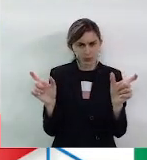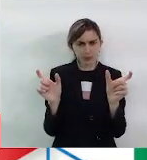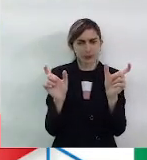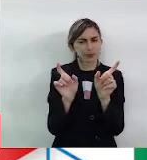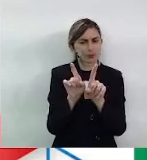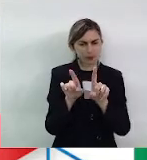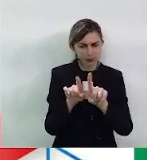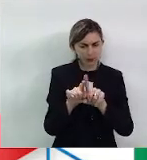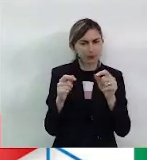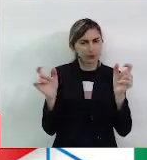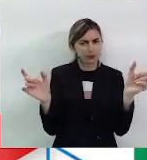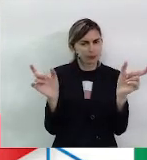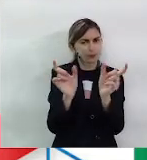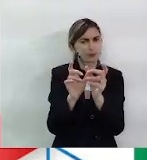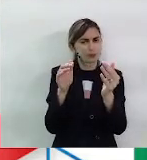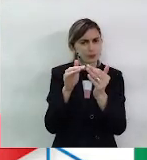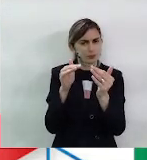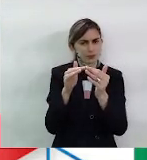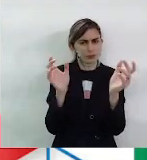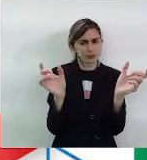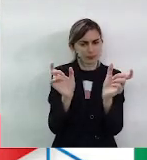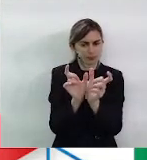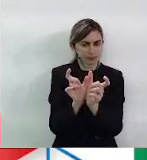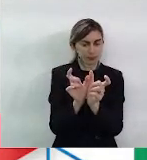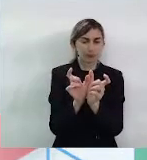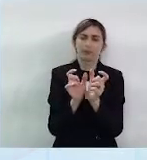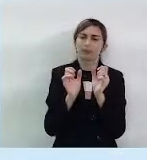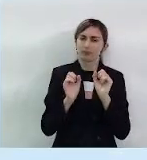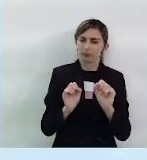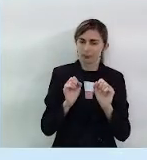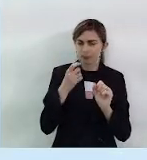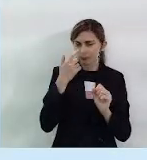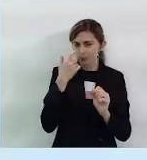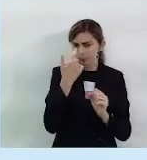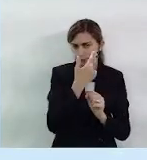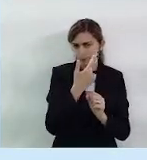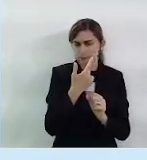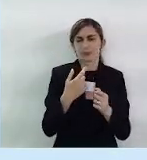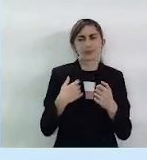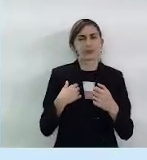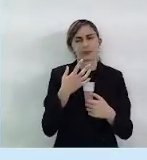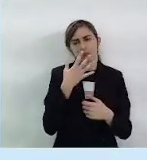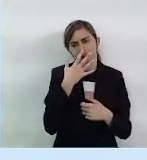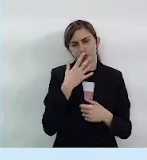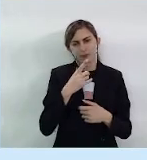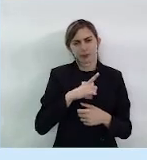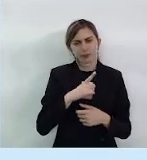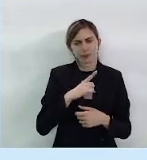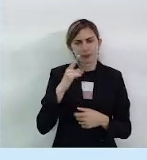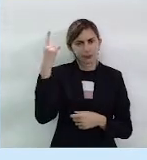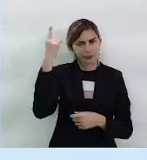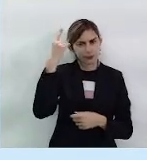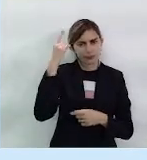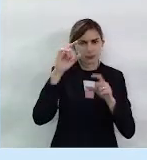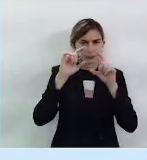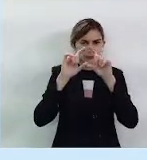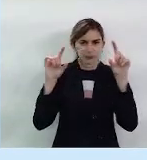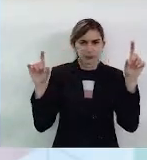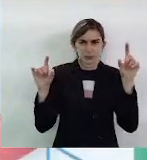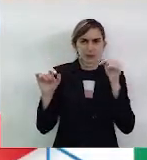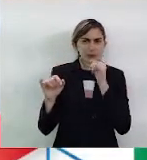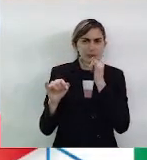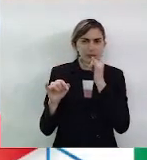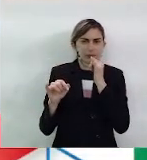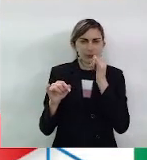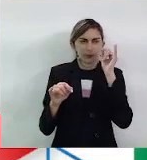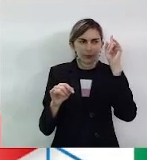também precisam concordar entre si. Observaram isso? A gente tem aí no primeiro exemplo que